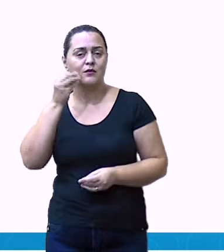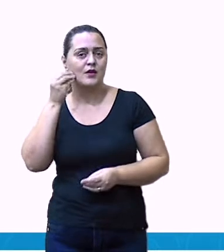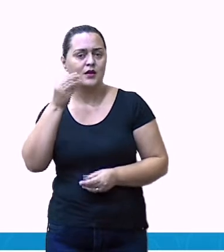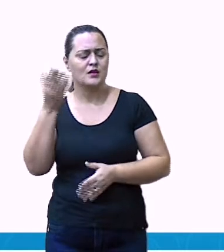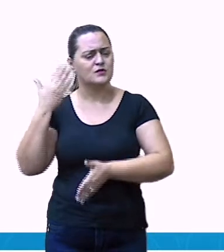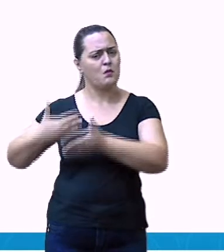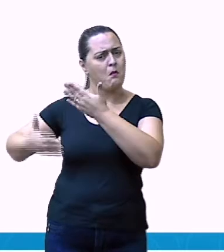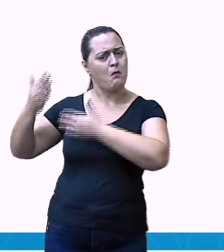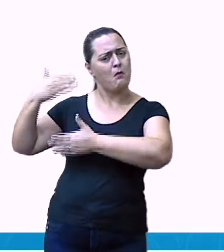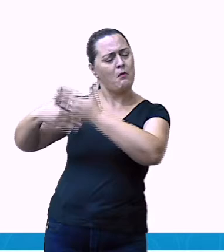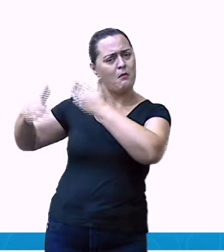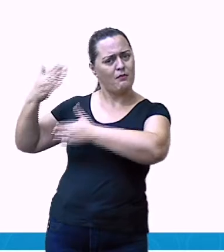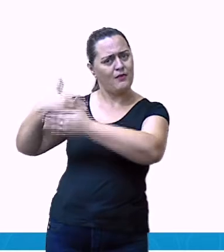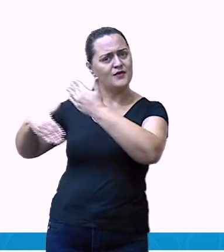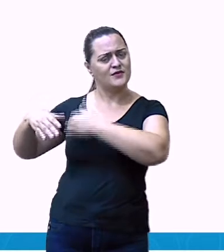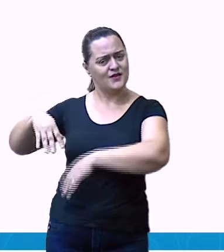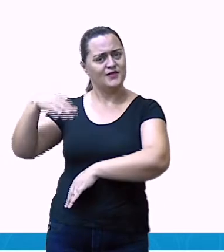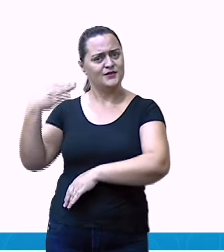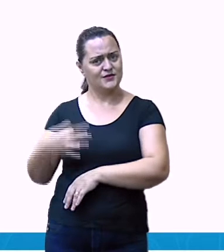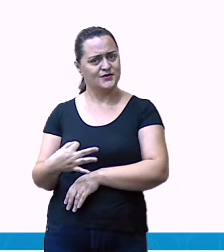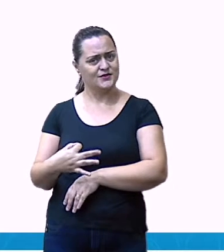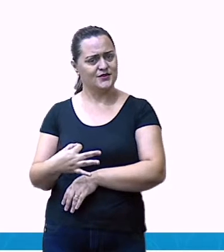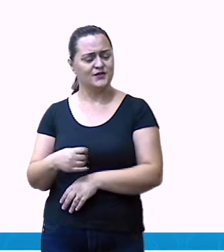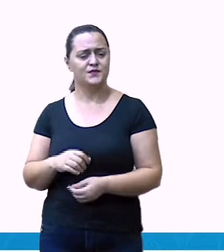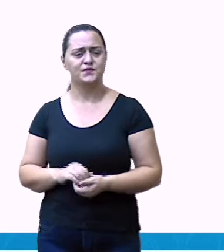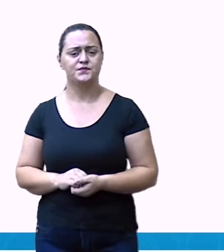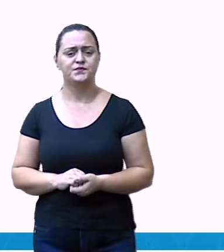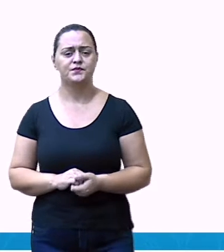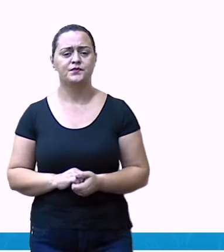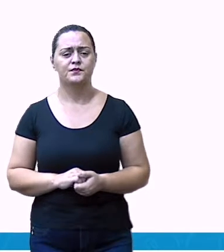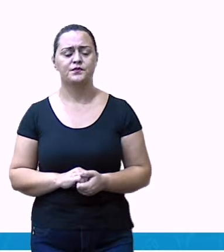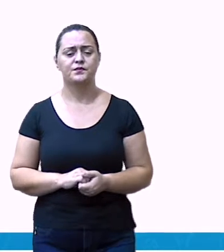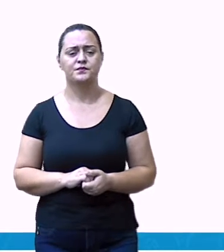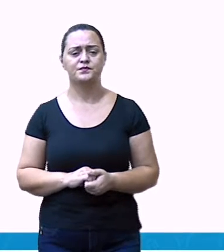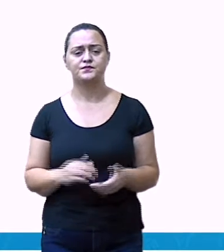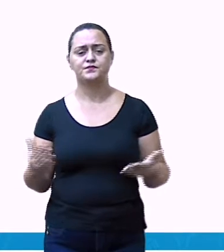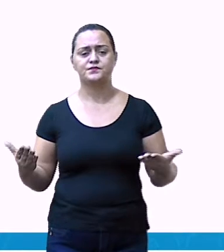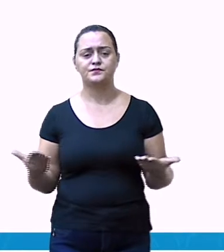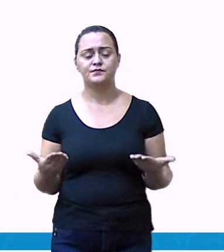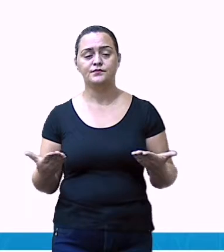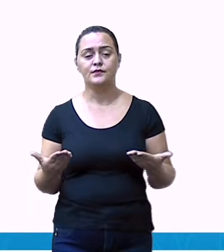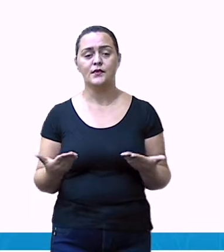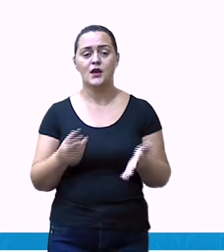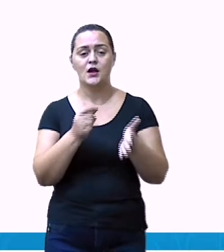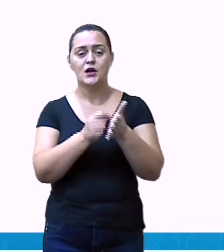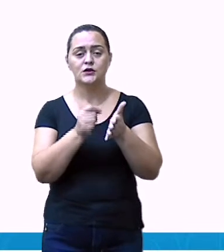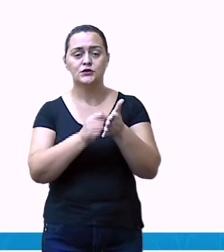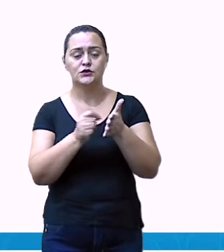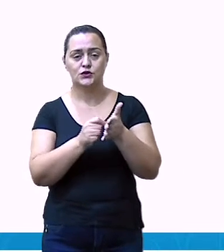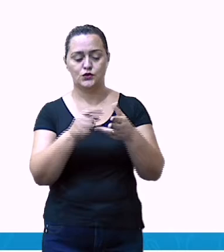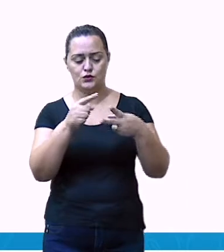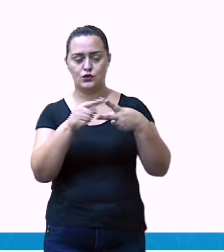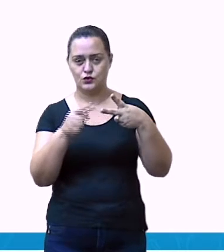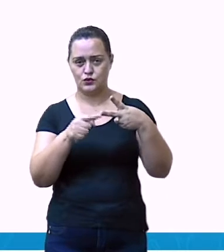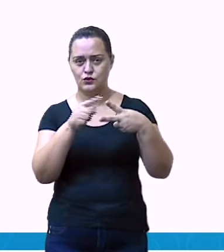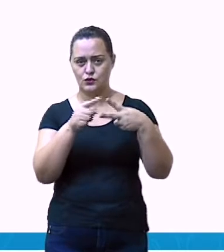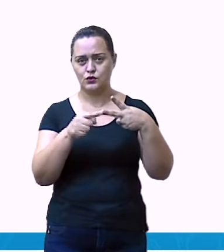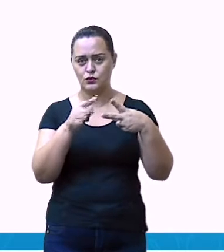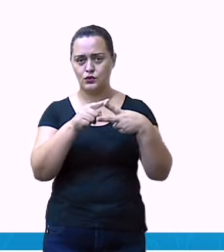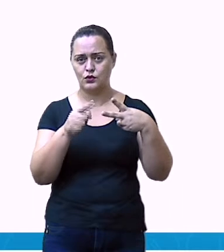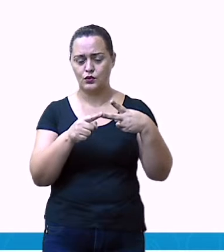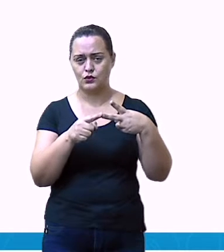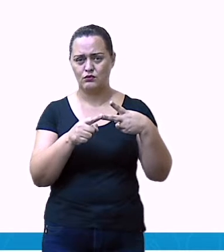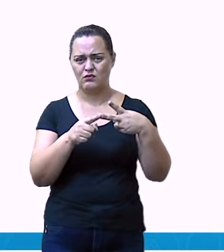e a escrita chinesa utilizava ideogramas. As escritas pictográficas e ideográficas, como falamos, elas eram